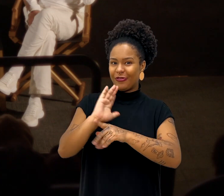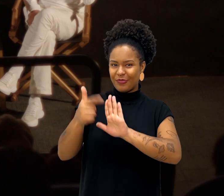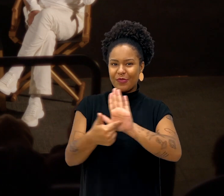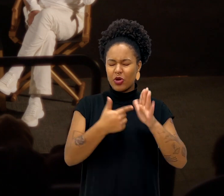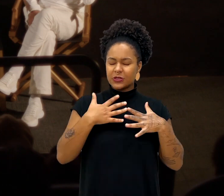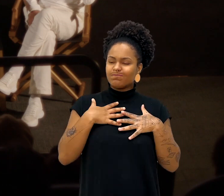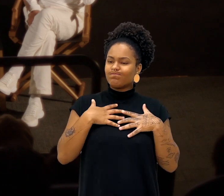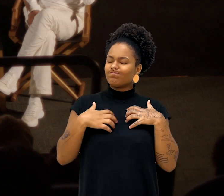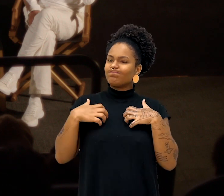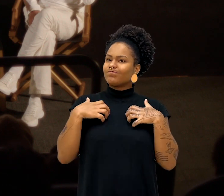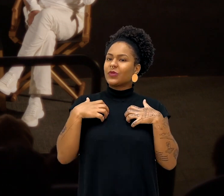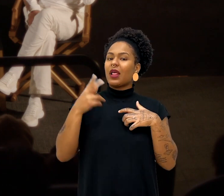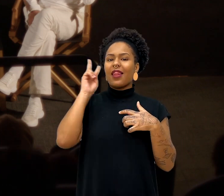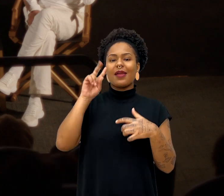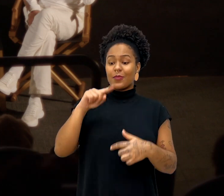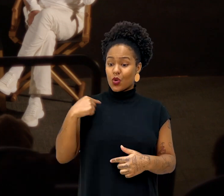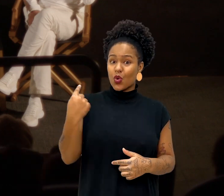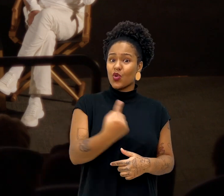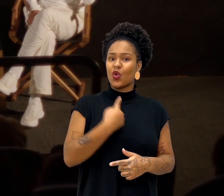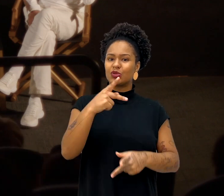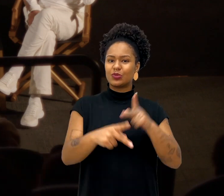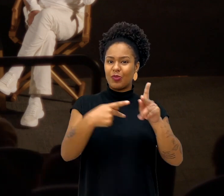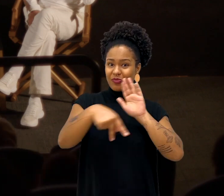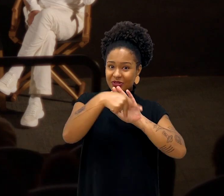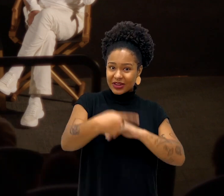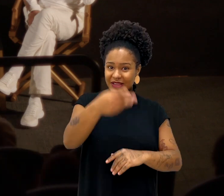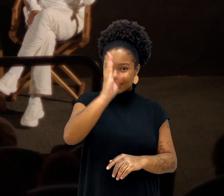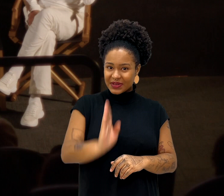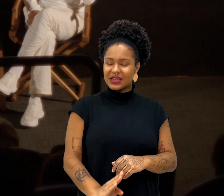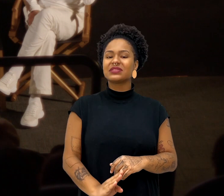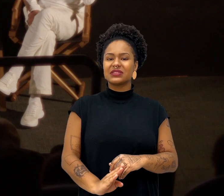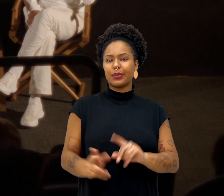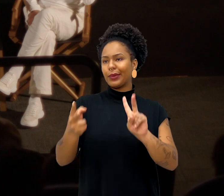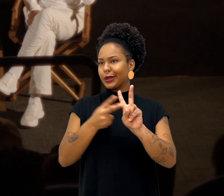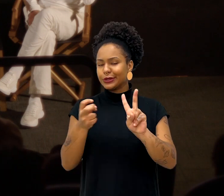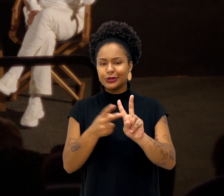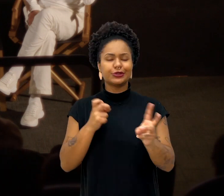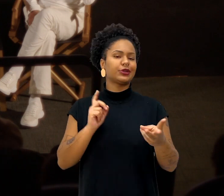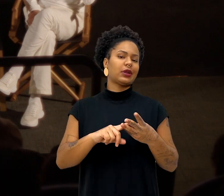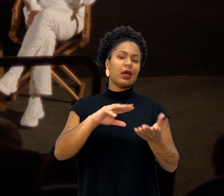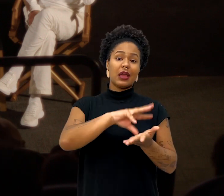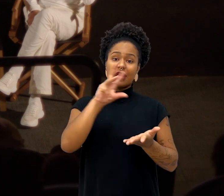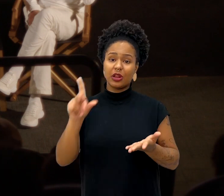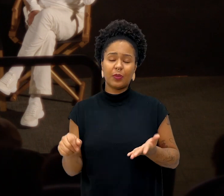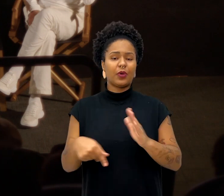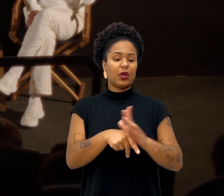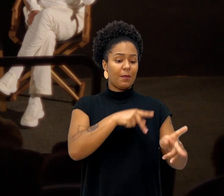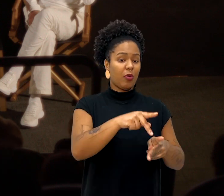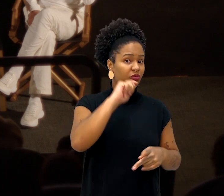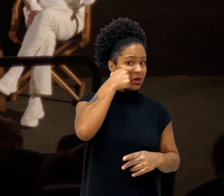tem alguns elementos que esse filme traz para mim, que me remonta muito à história do nosso povo